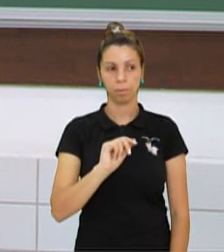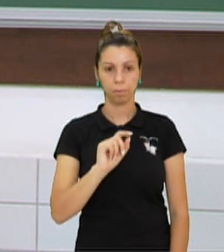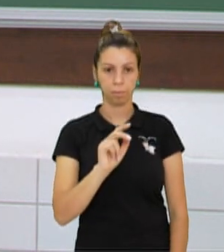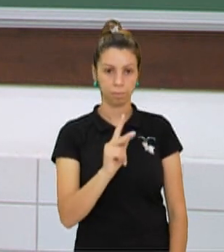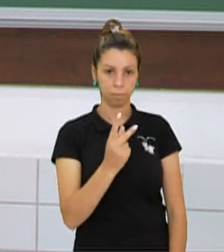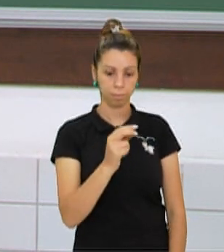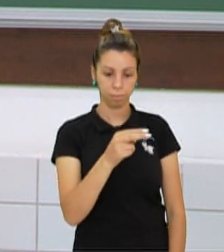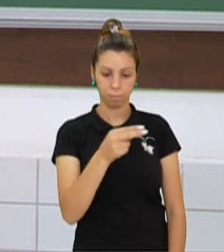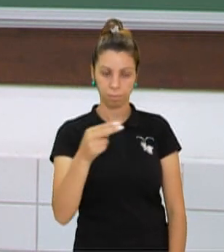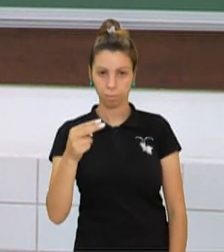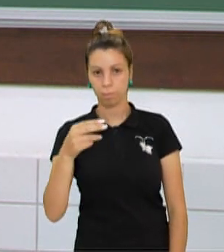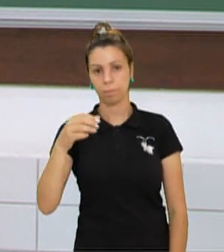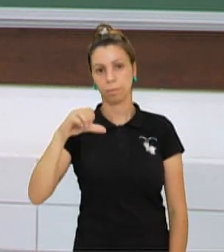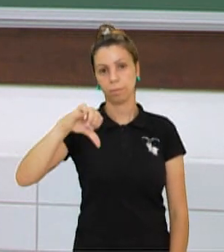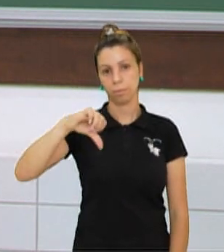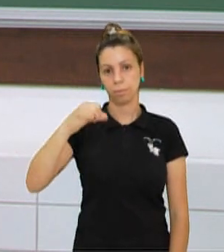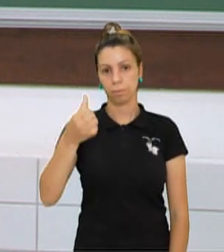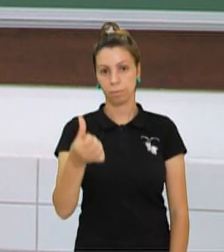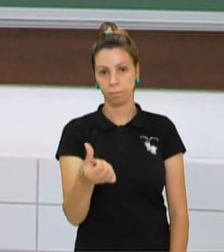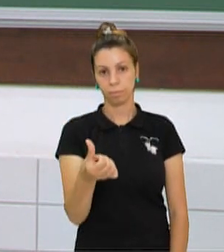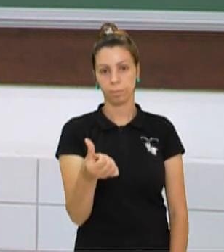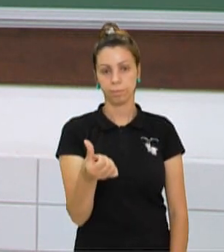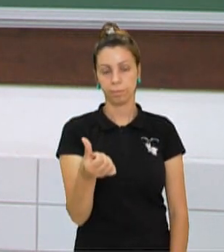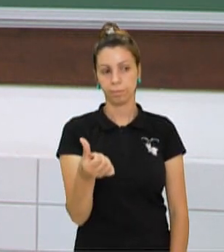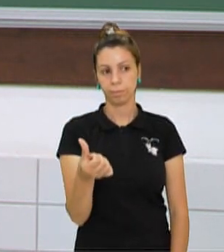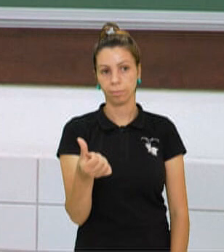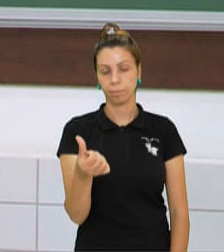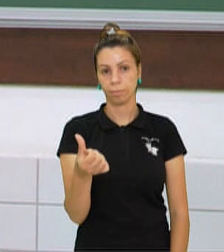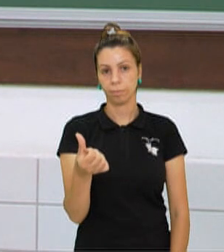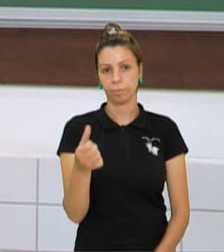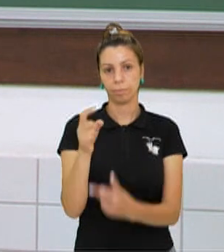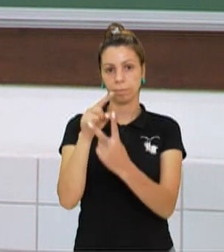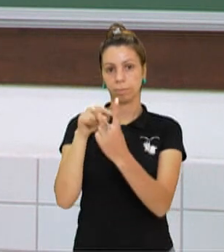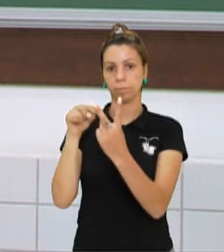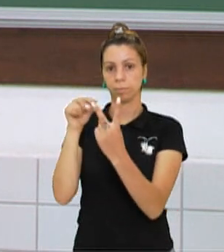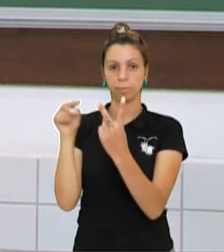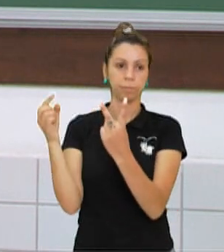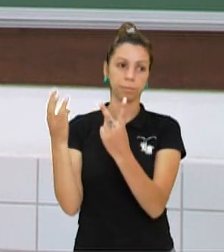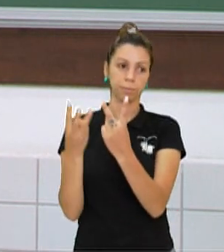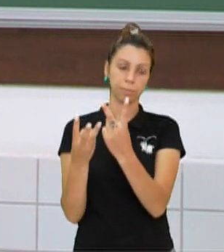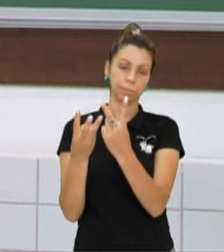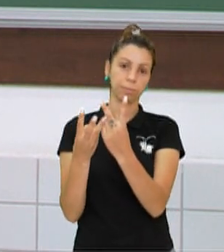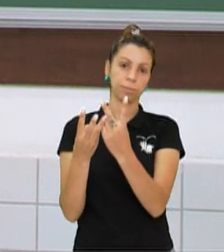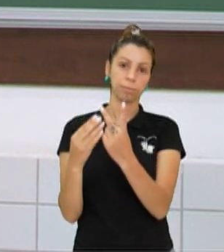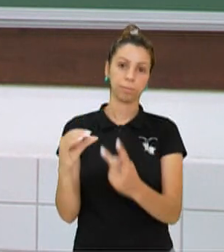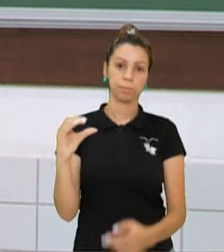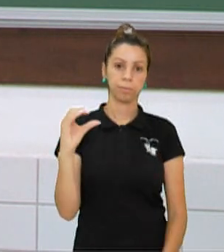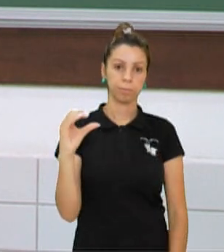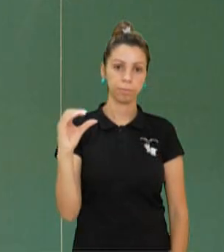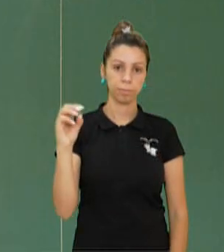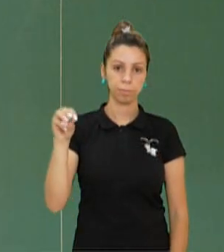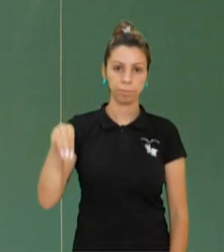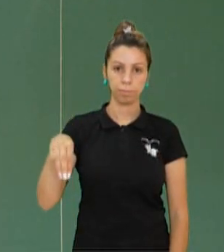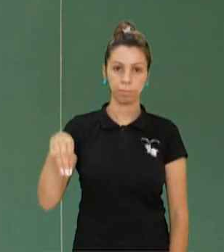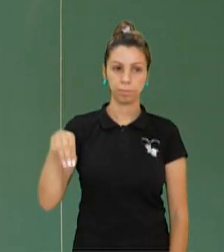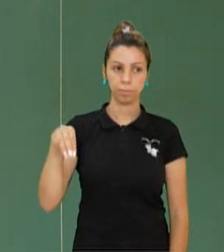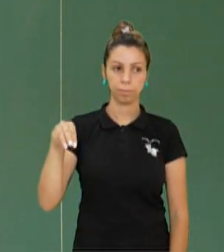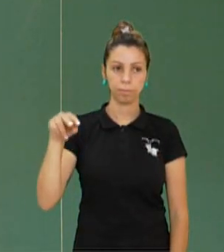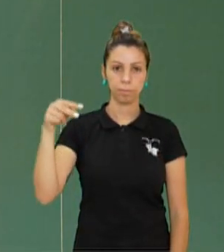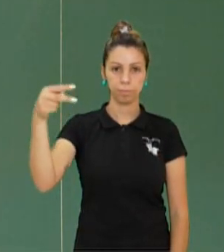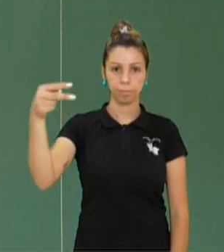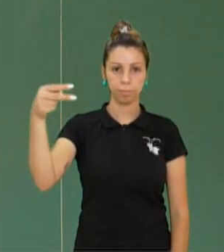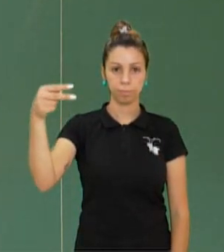igual a 96, raiz de 3 centímetros